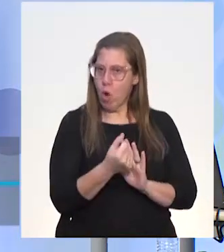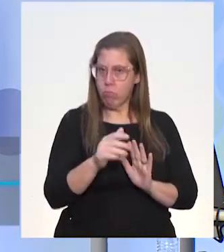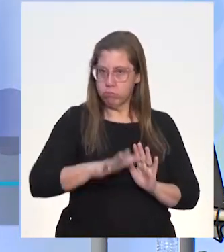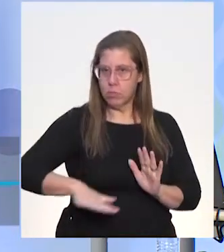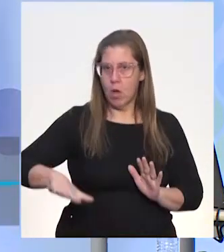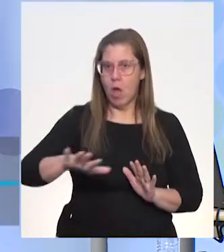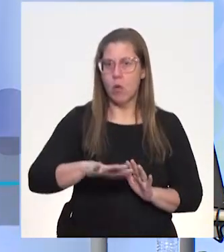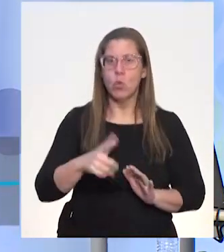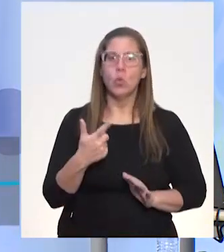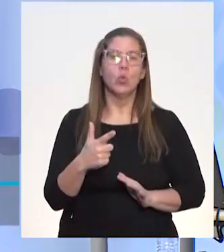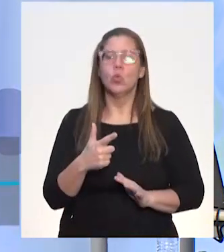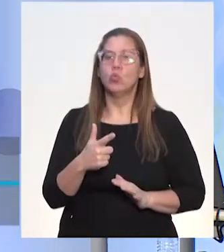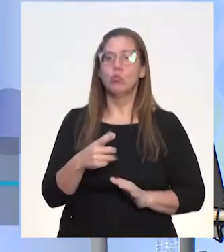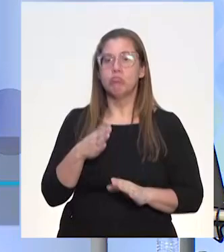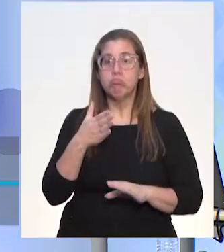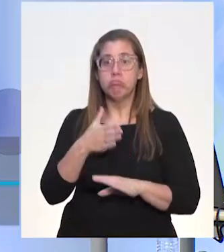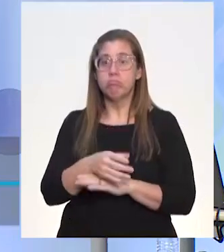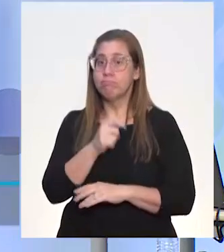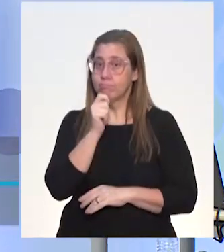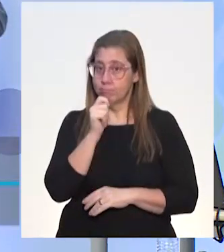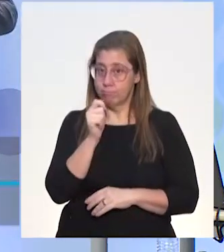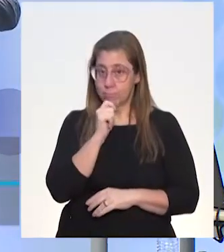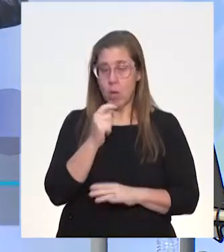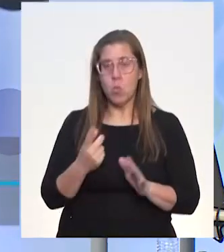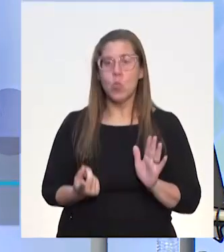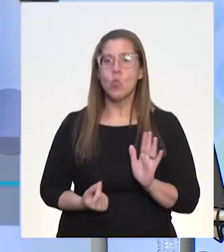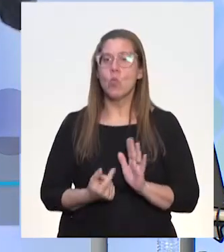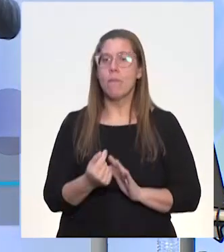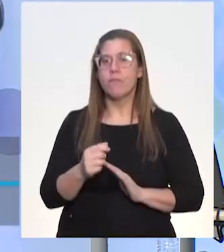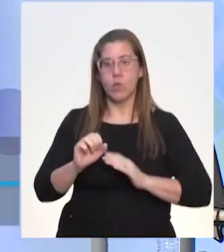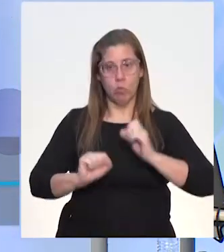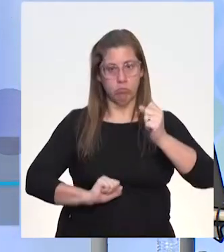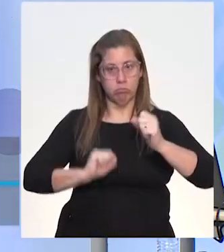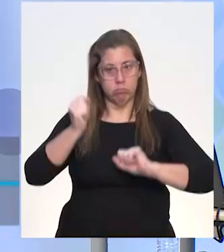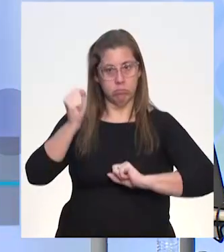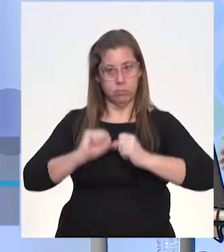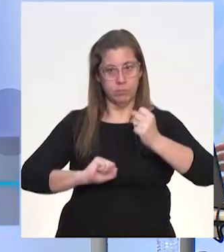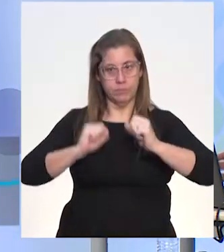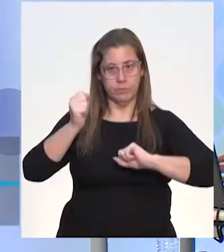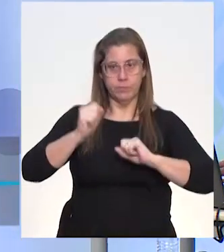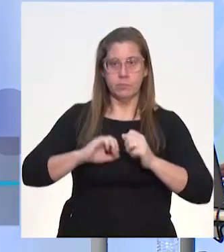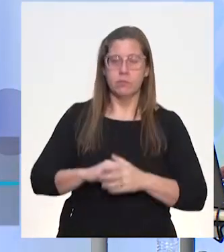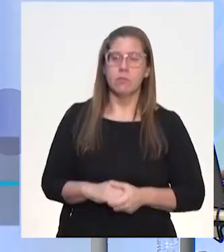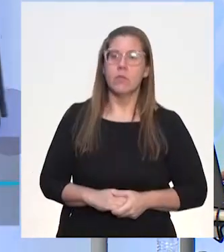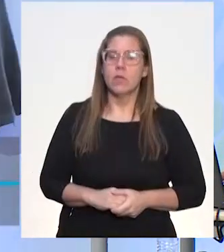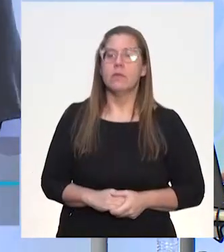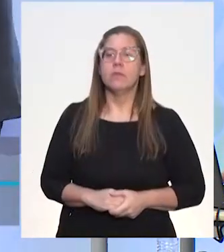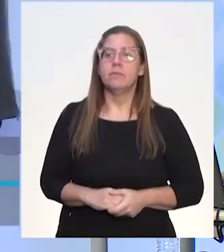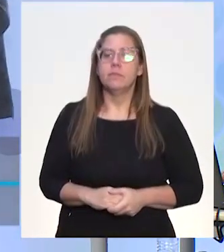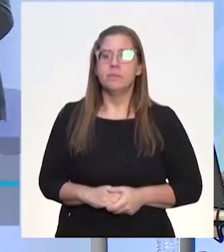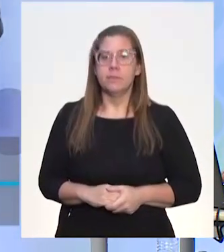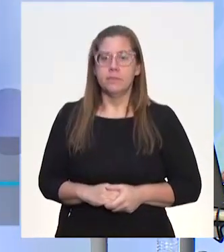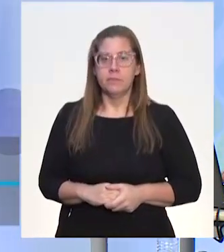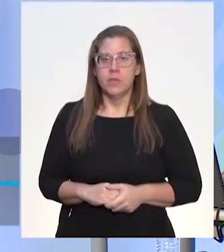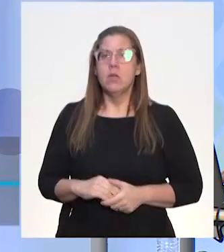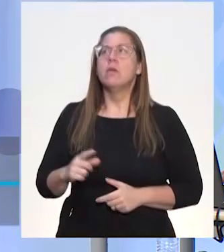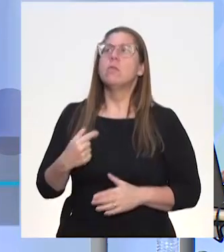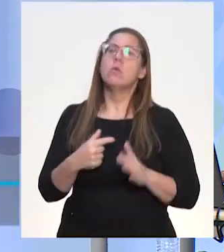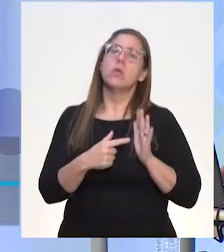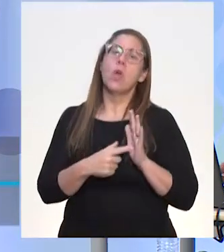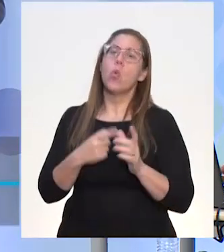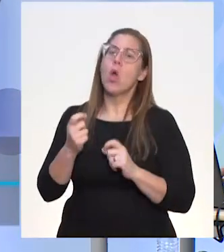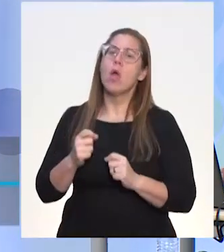território não tinha sido violado, com uma economia industrial extremamente pujante, vai trazer